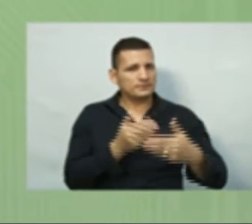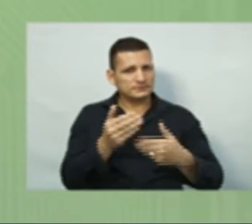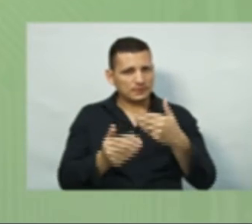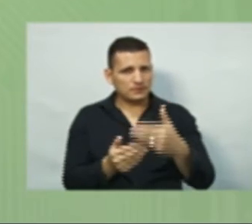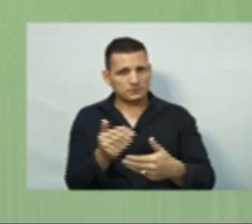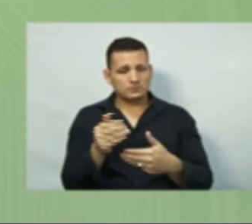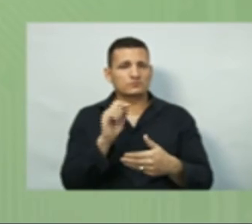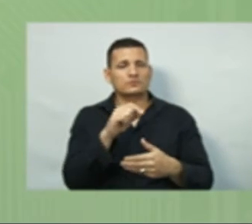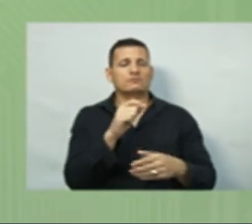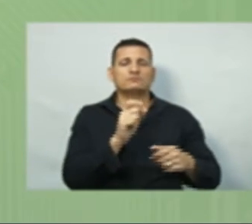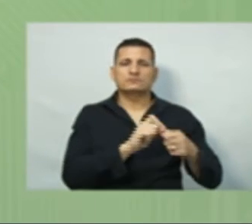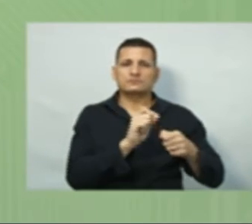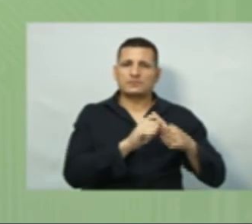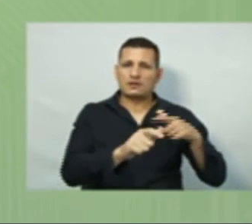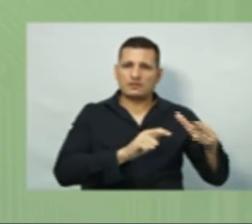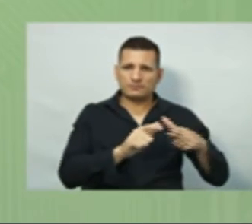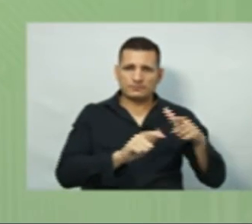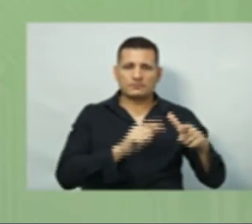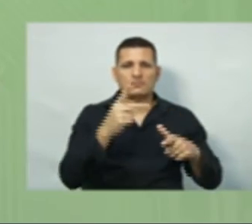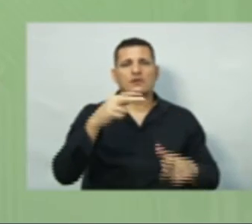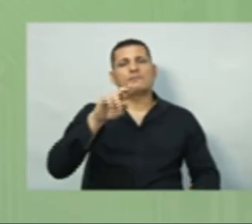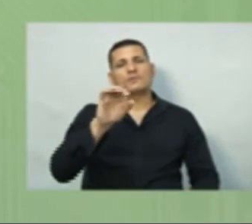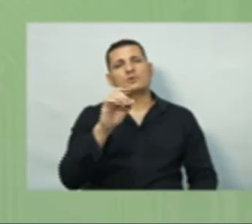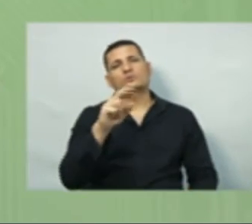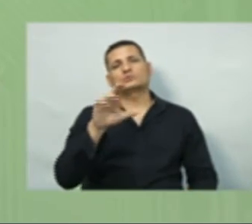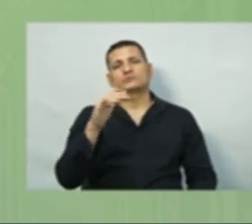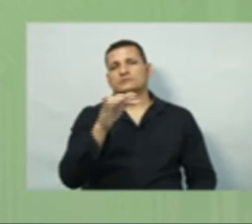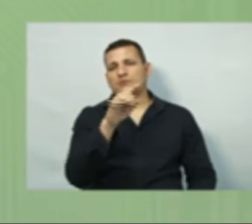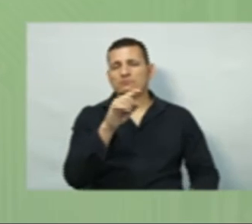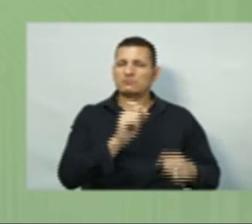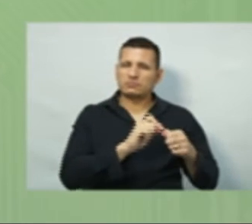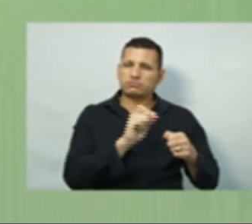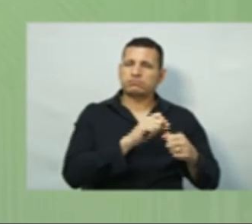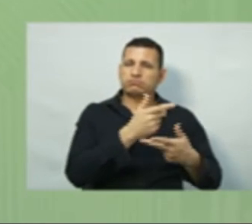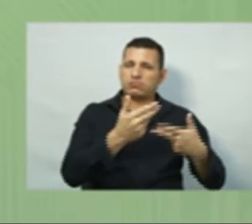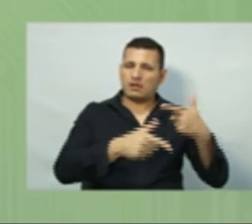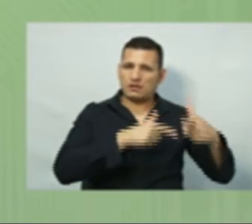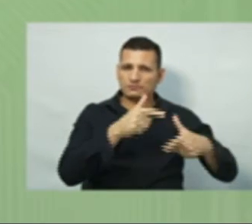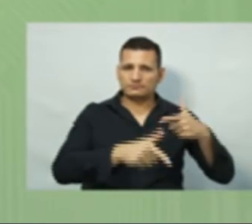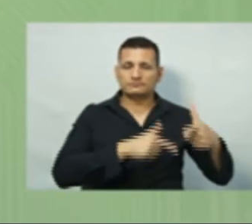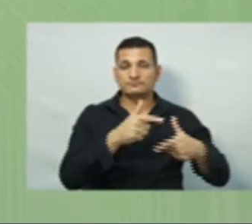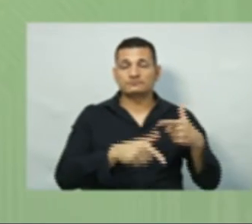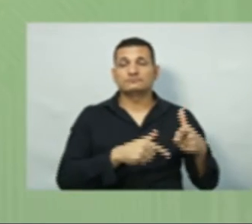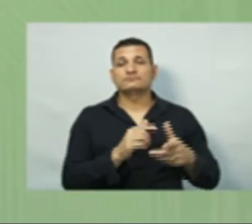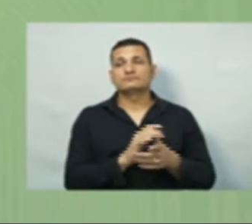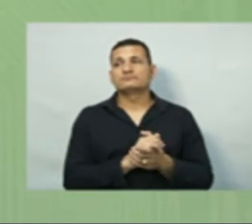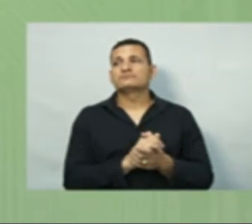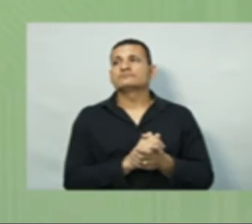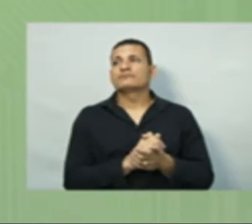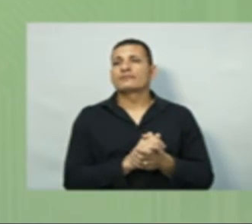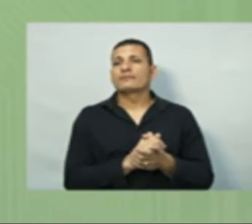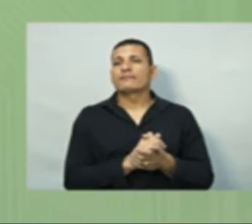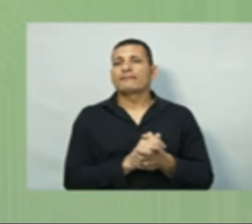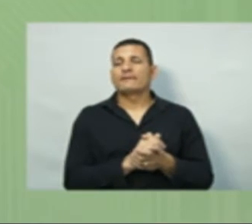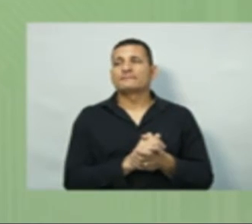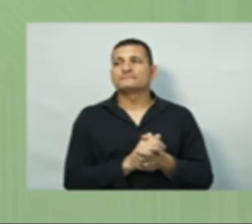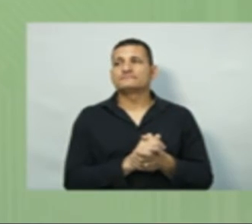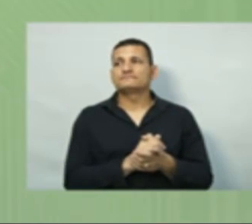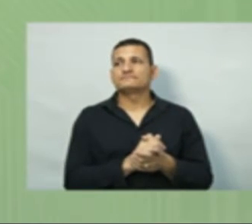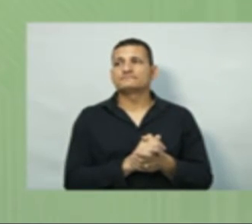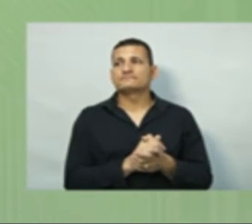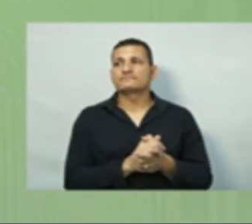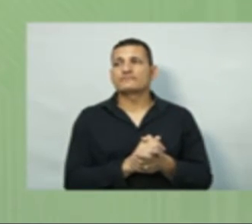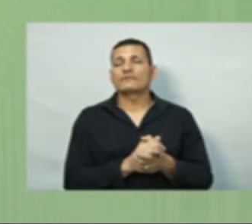gente pode ver que essa frase está meio que repetida aí, a gente já viu, né? Então vamos falar de novo. A gente falou no passado, 2 fatores. Então está aqui um